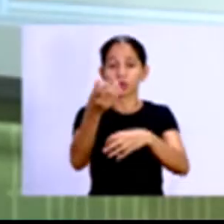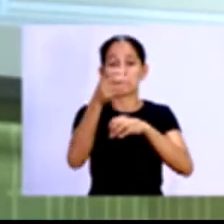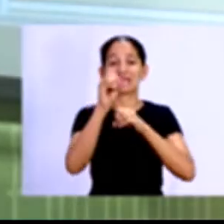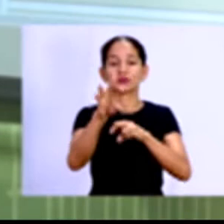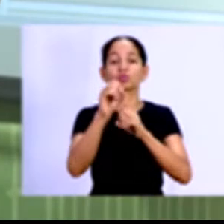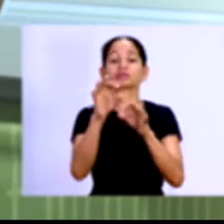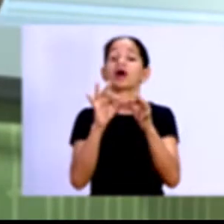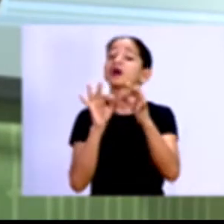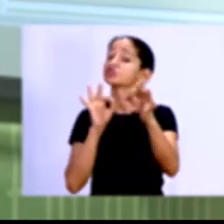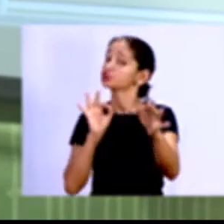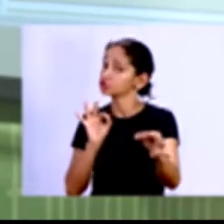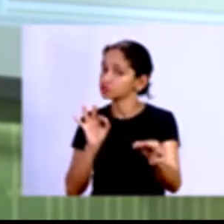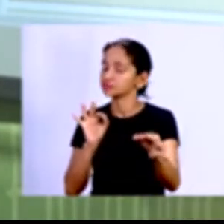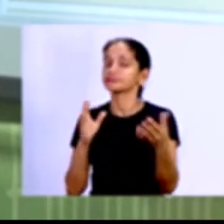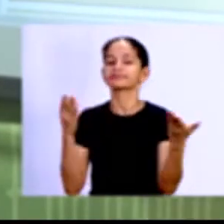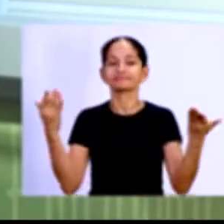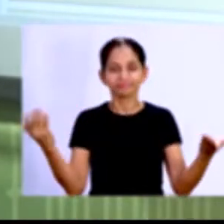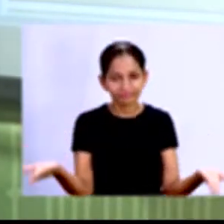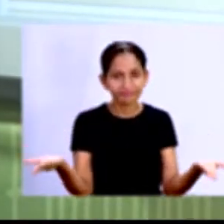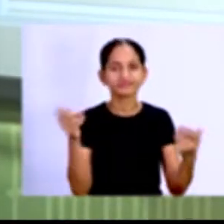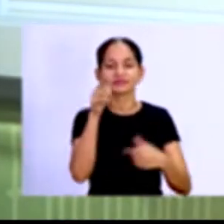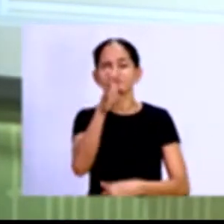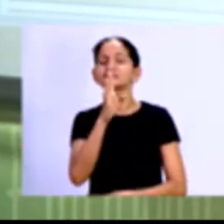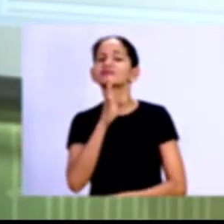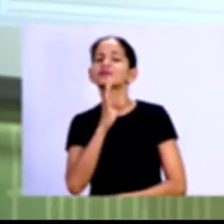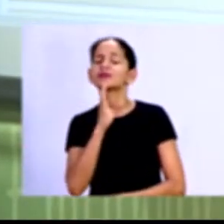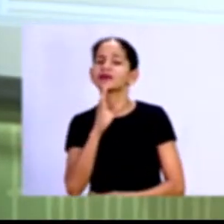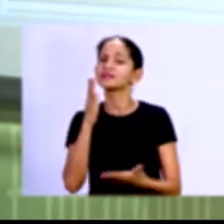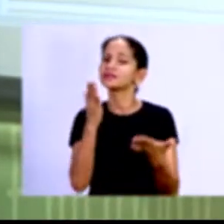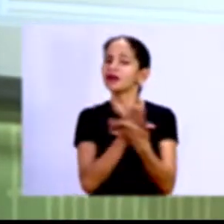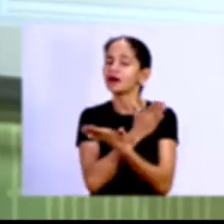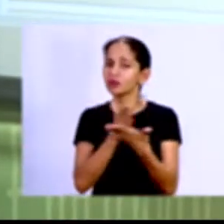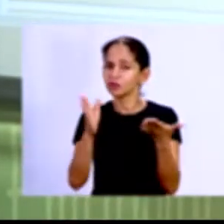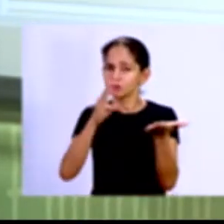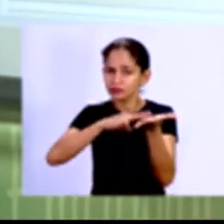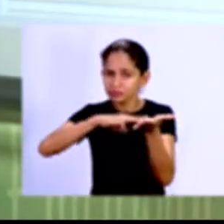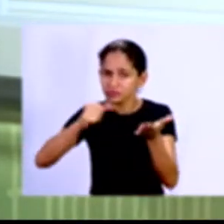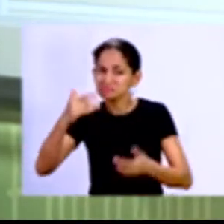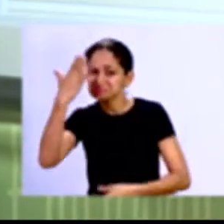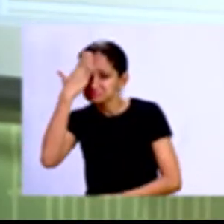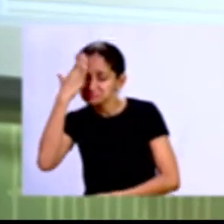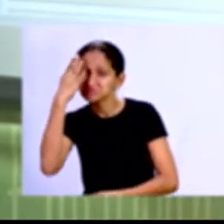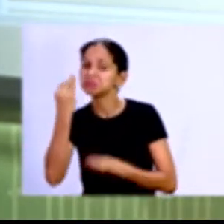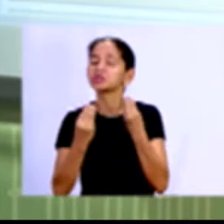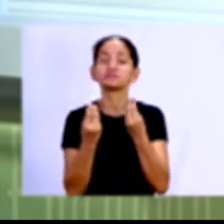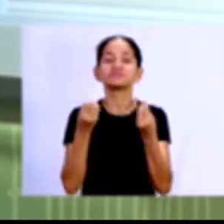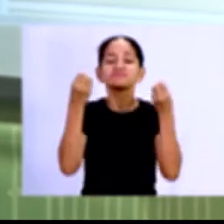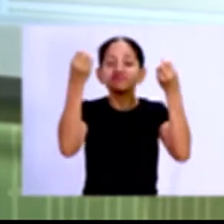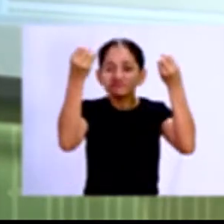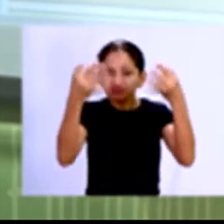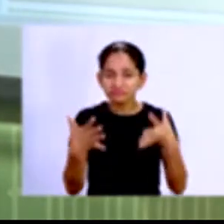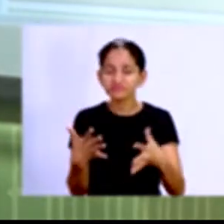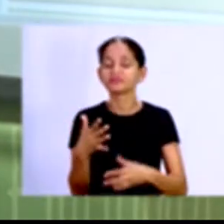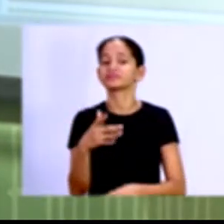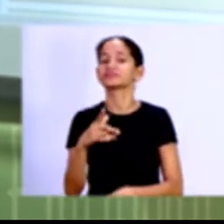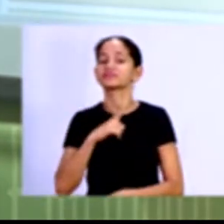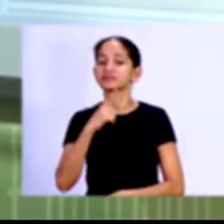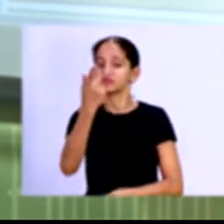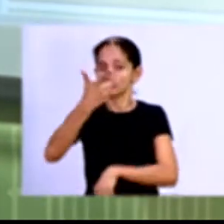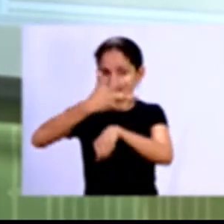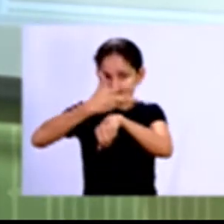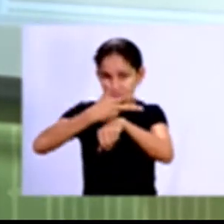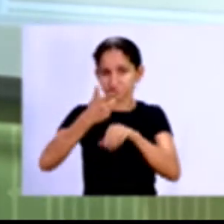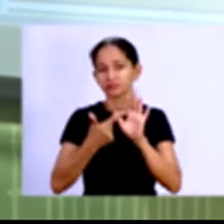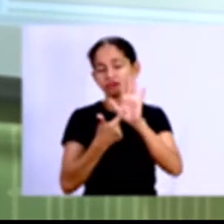educação à distância. Então, você conhece algumas metodologias, sabe como é que funciona? Nós temos então um vídeo